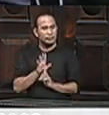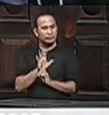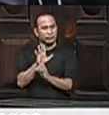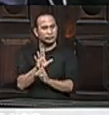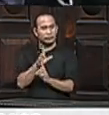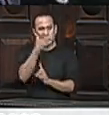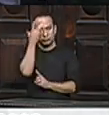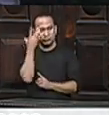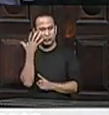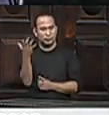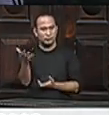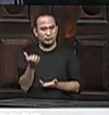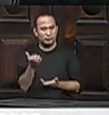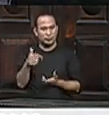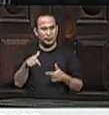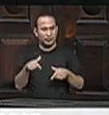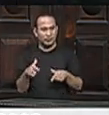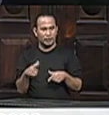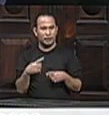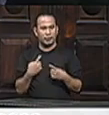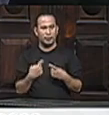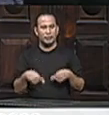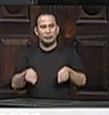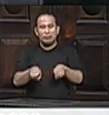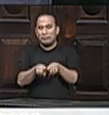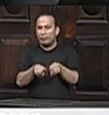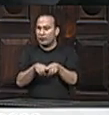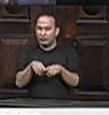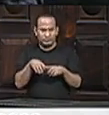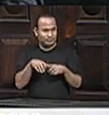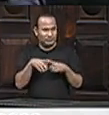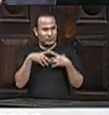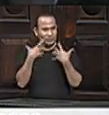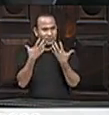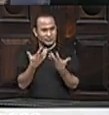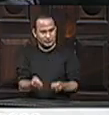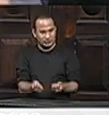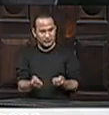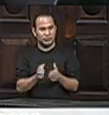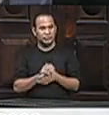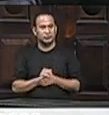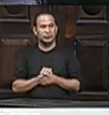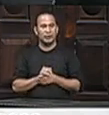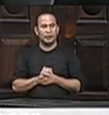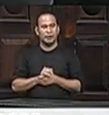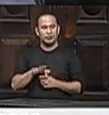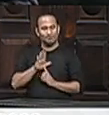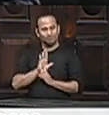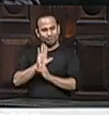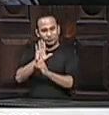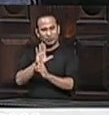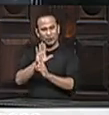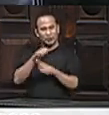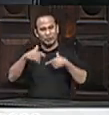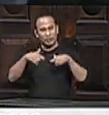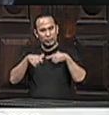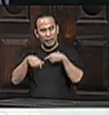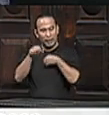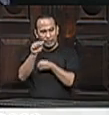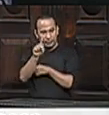a este texto. Porque eu acho que o governo não precisa suprimir a discriminação das entidades que representam